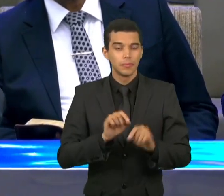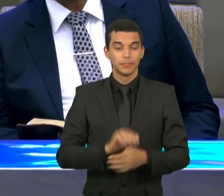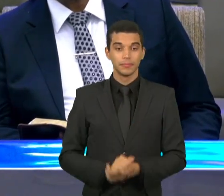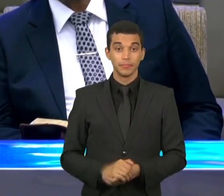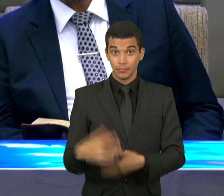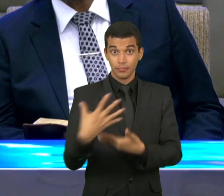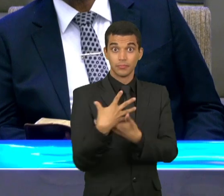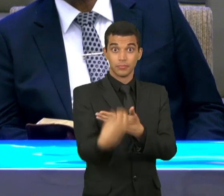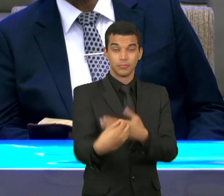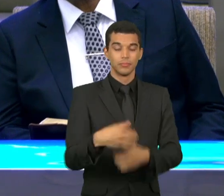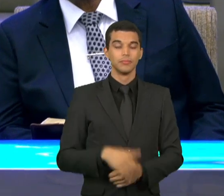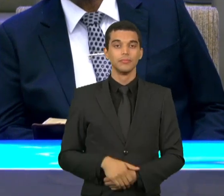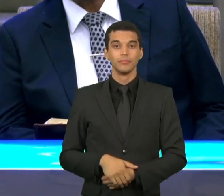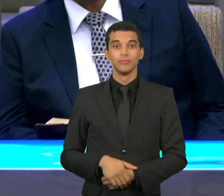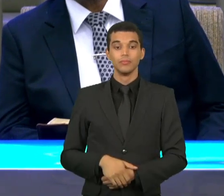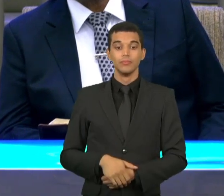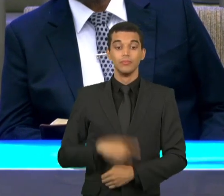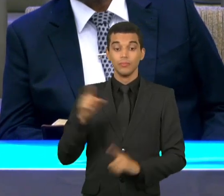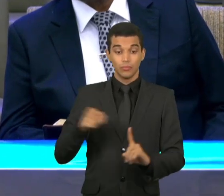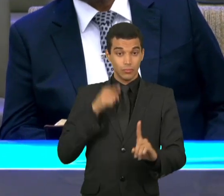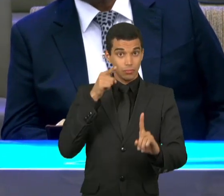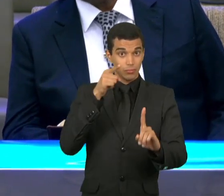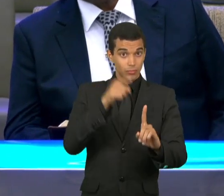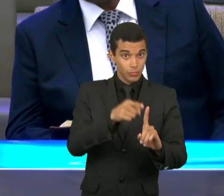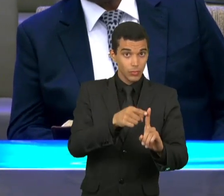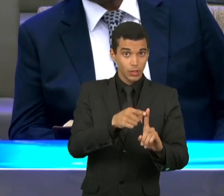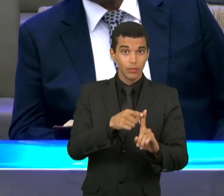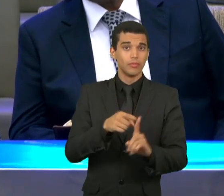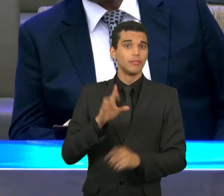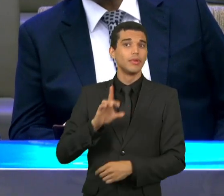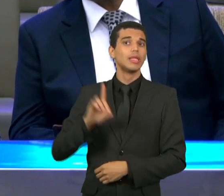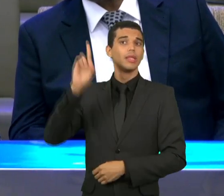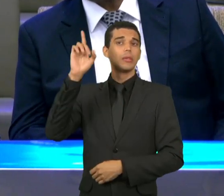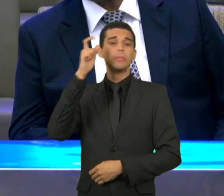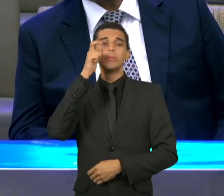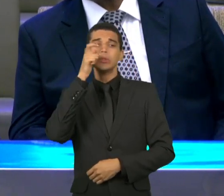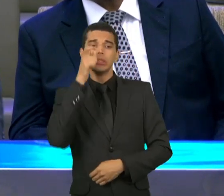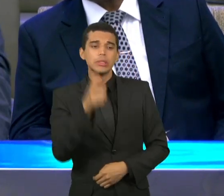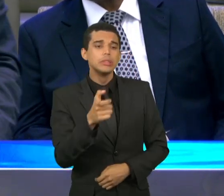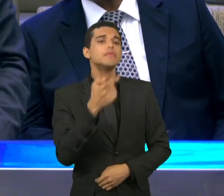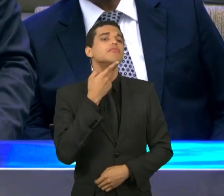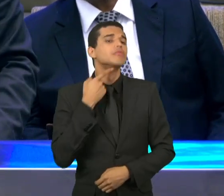diga comigo, é mais do que uma intenção.